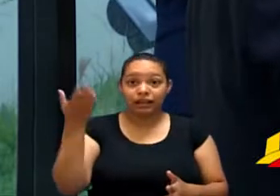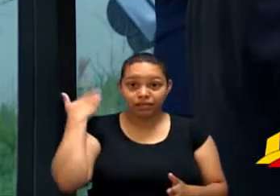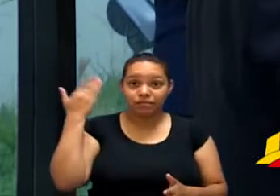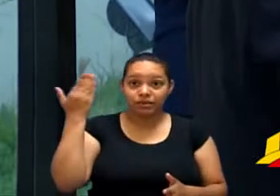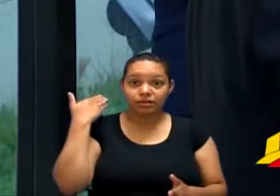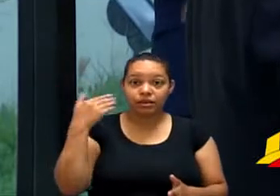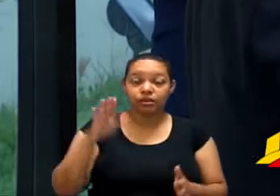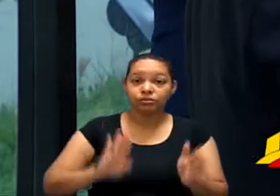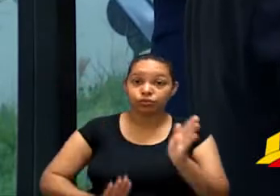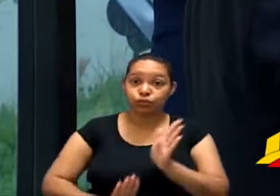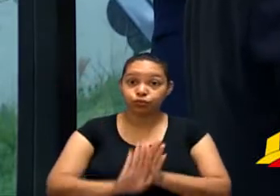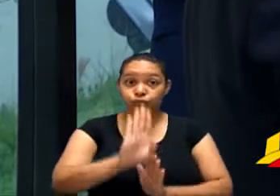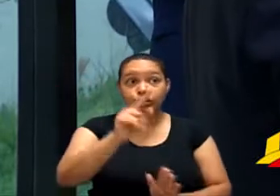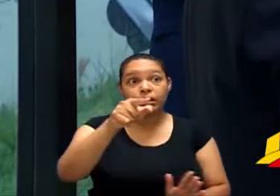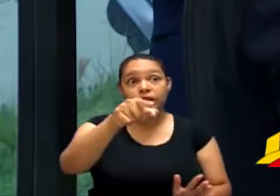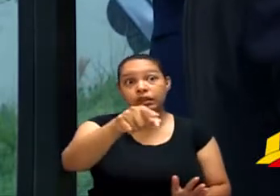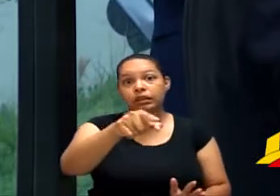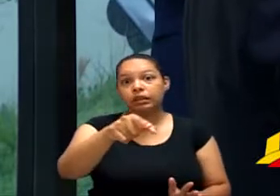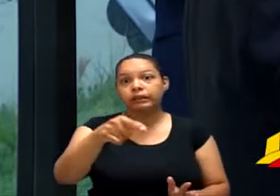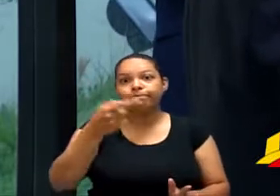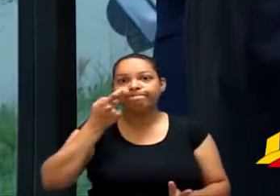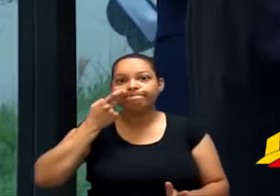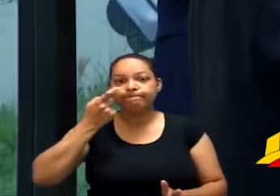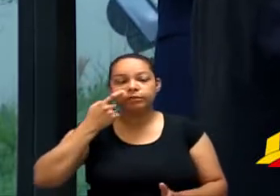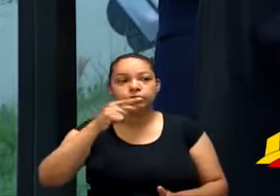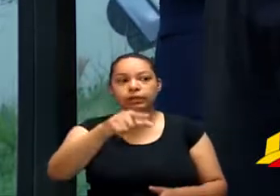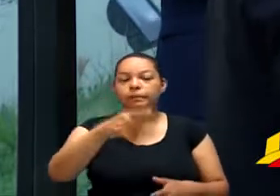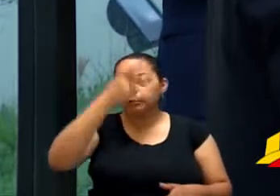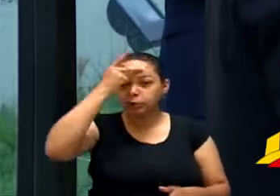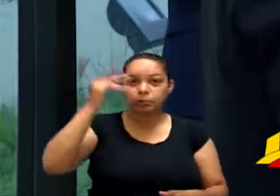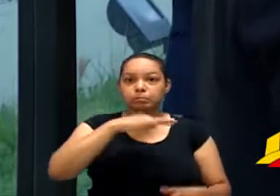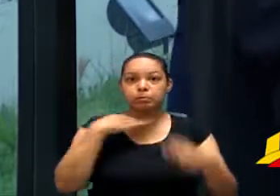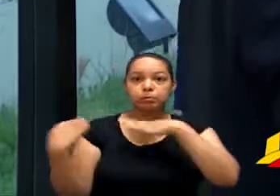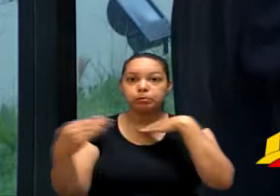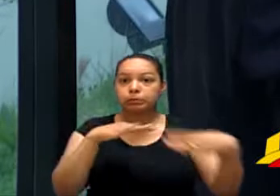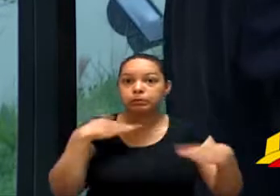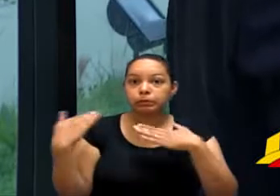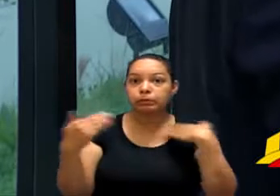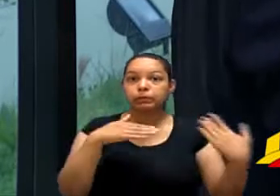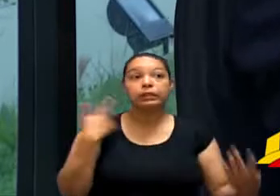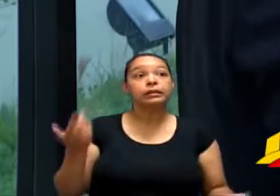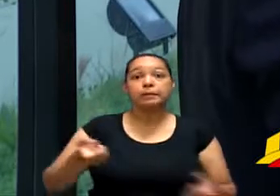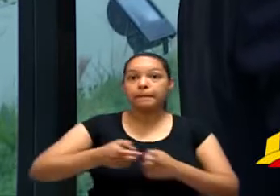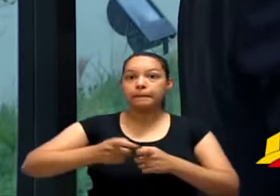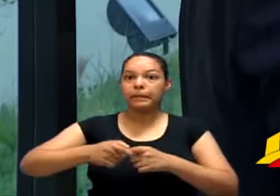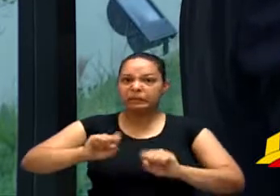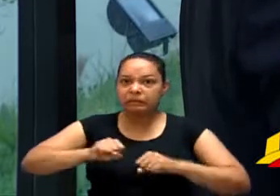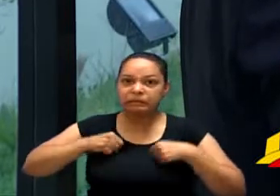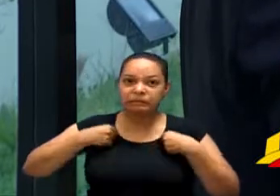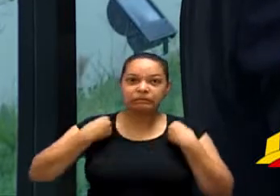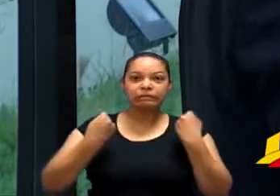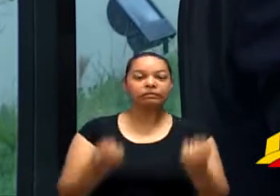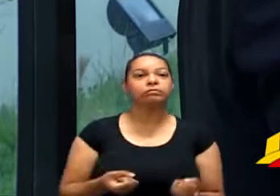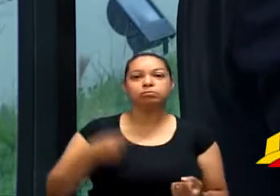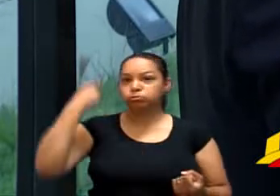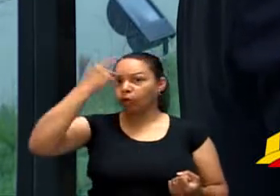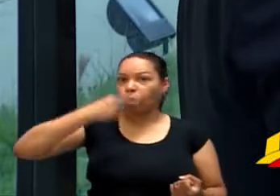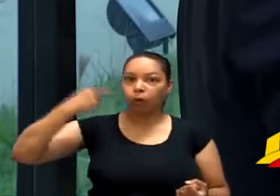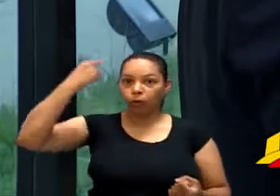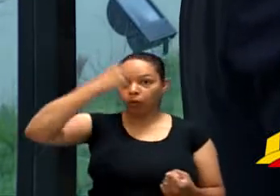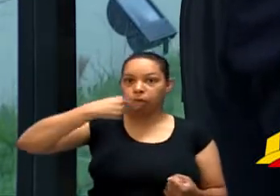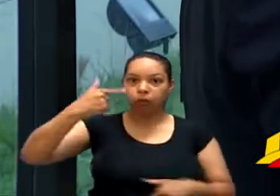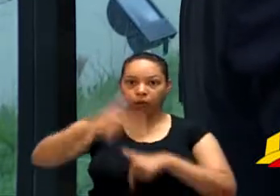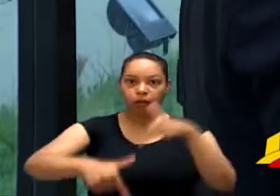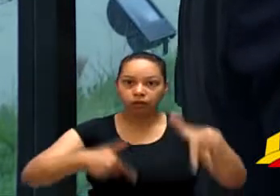tivemos oportunidade de ver o ceifar de tantas vidas e o sofrimento de tantas pessoas em posição dessa pandemia que